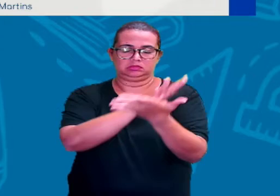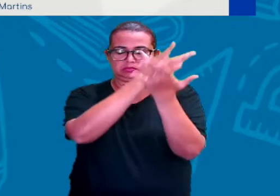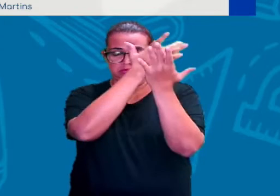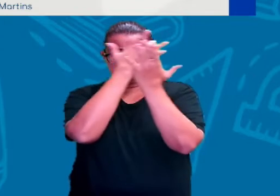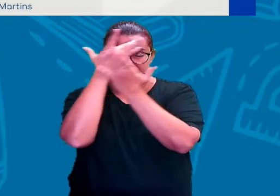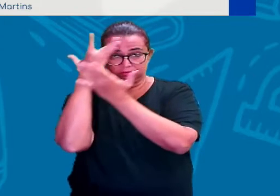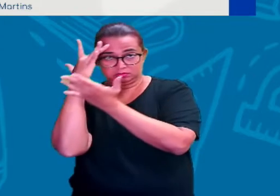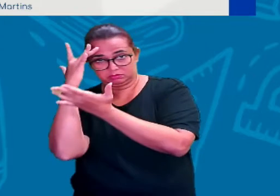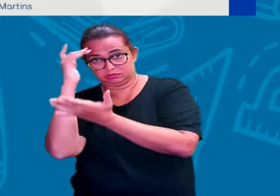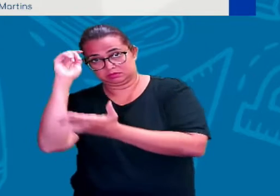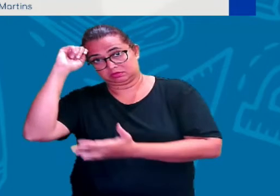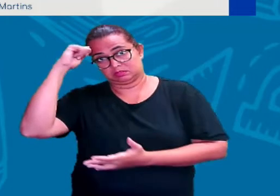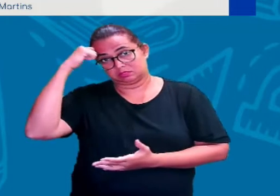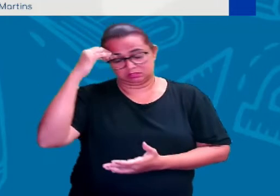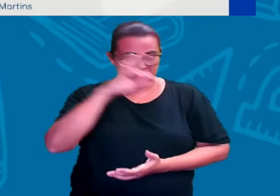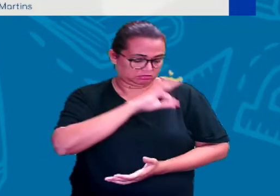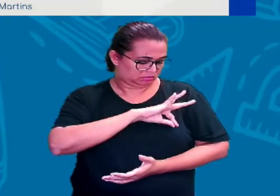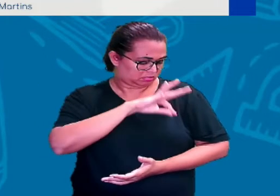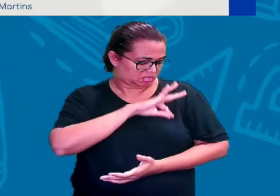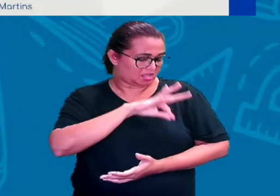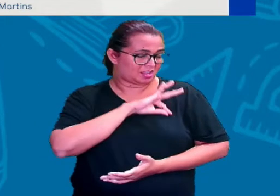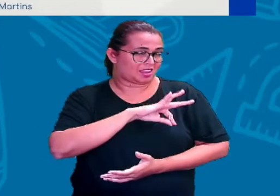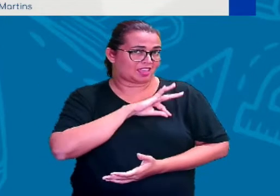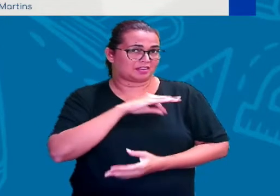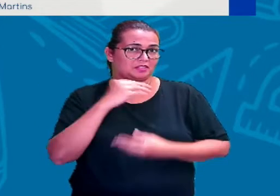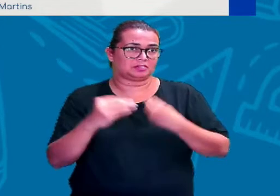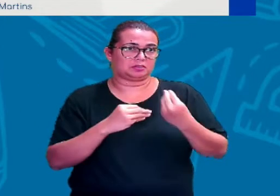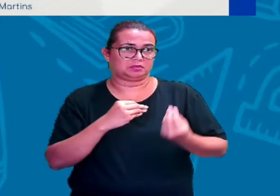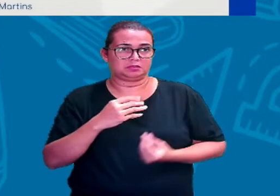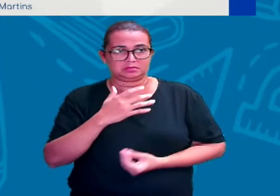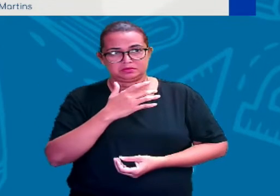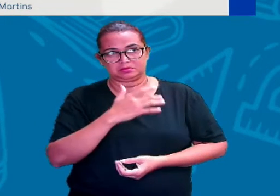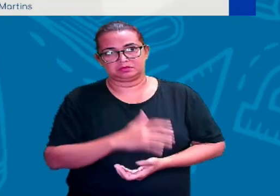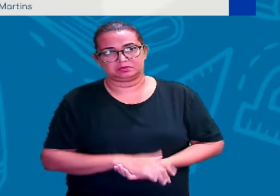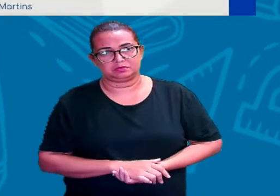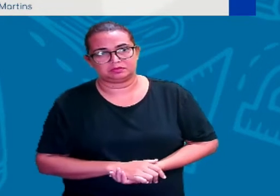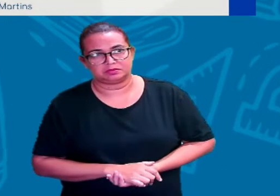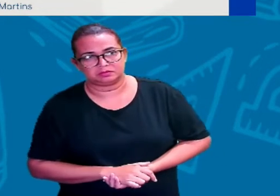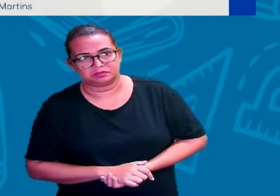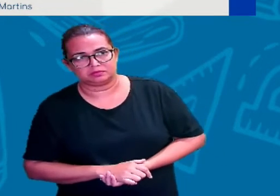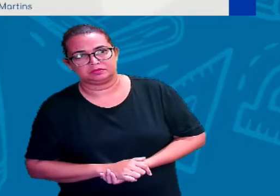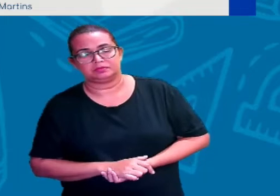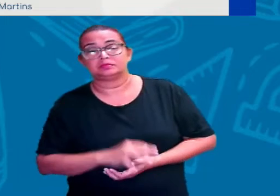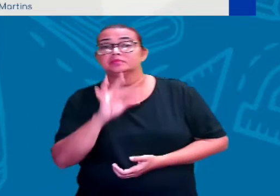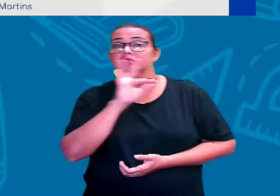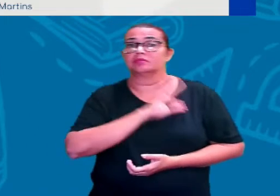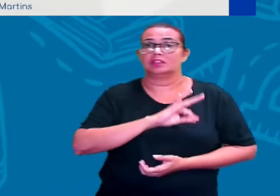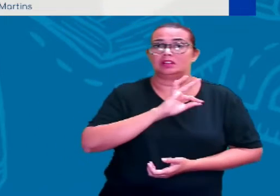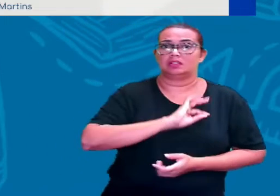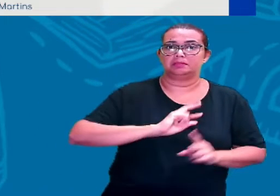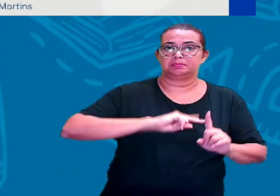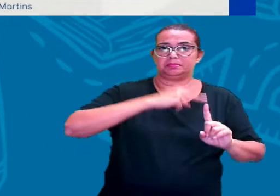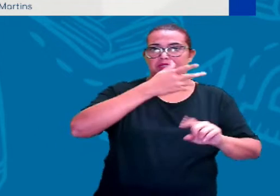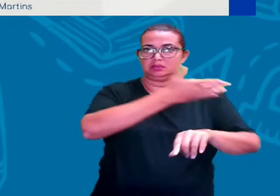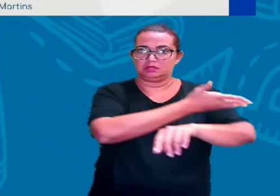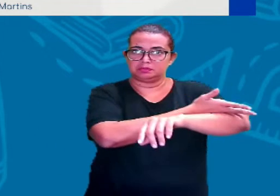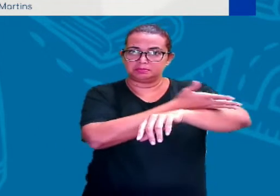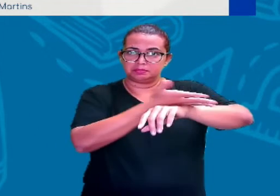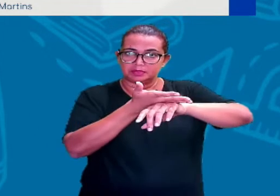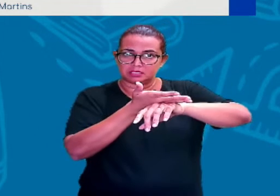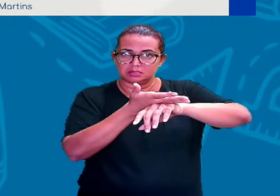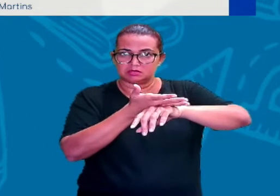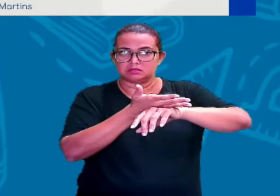em relação à faixa salarial. Então, quem ganha mais, o salário maior é do homem branco, né? Isso é